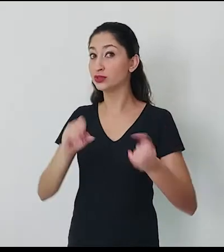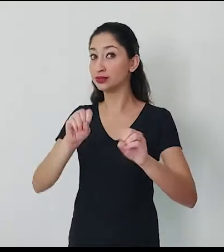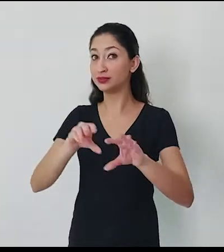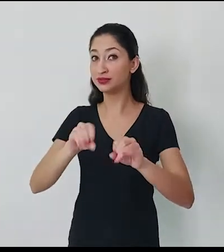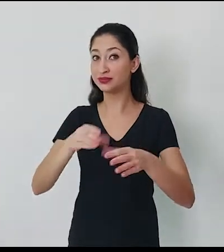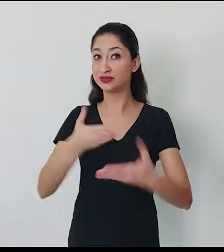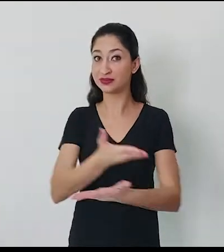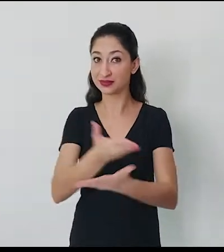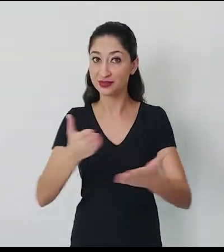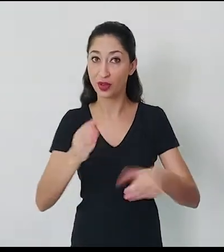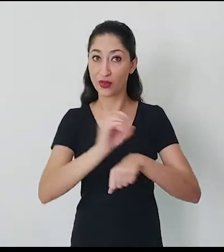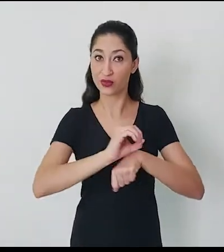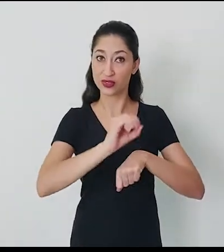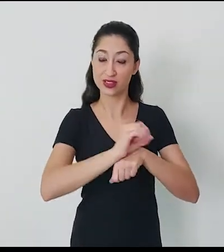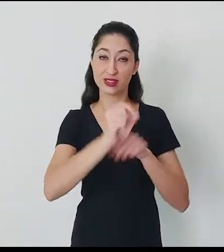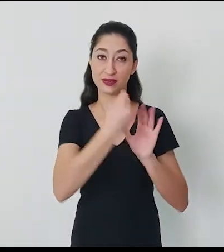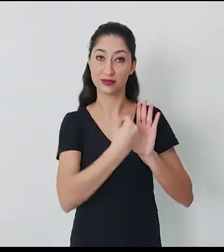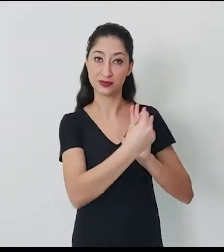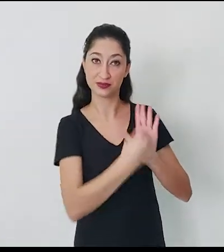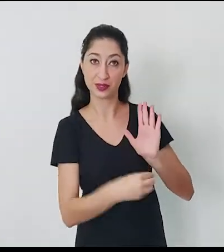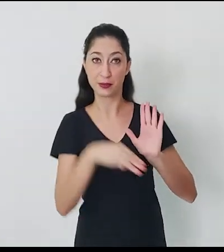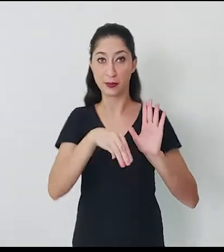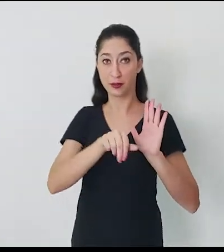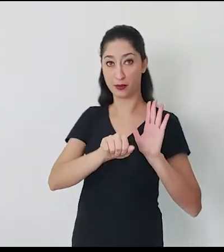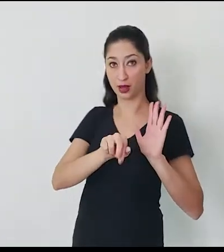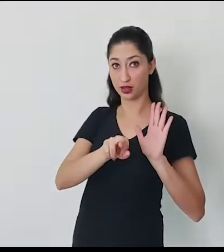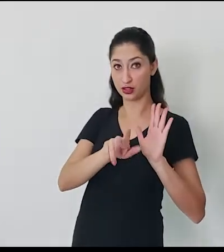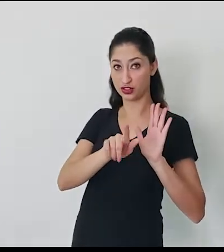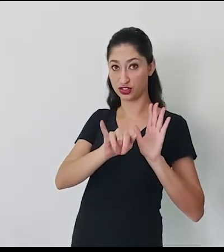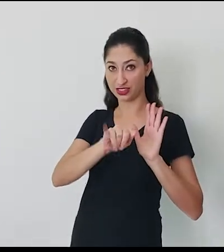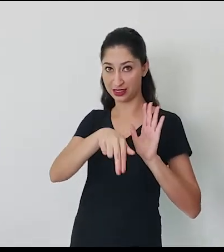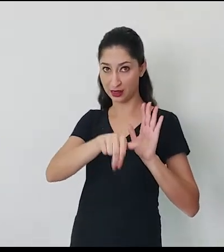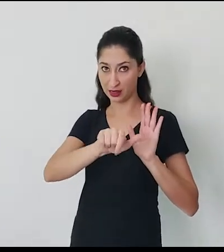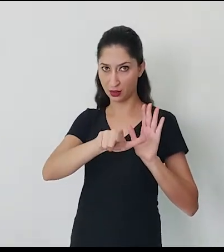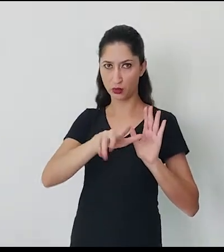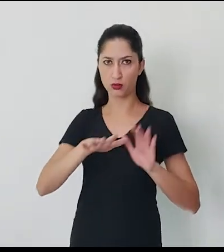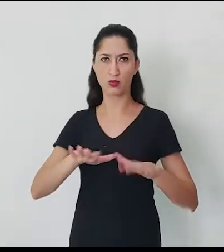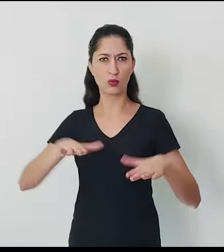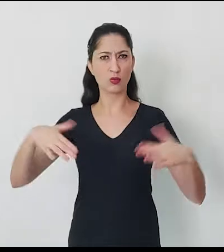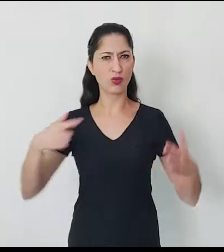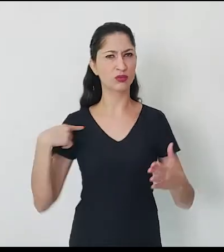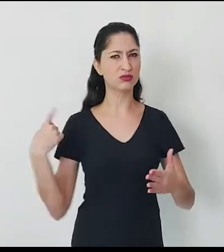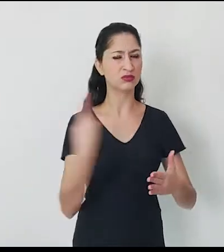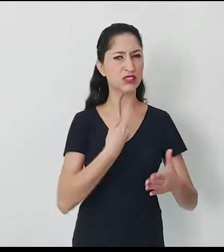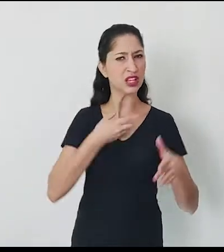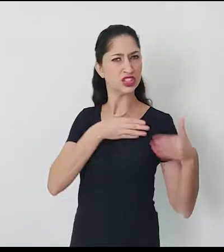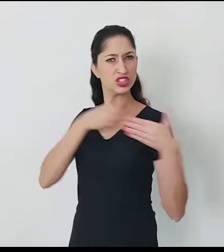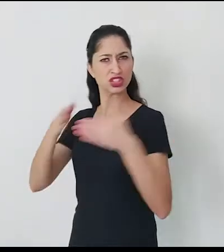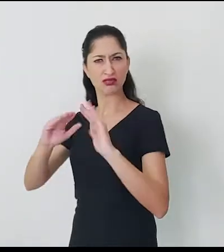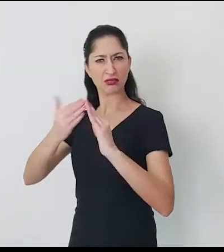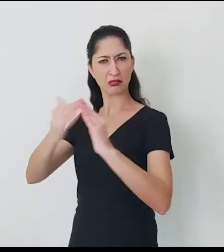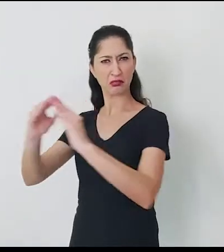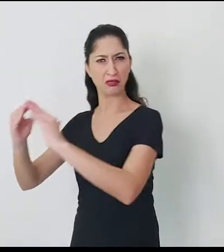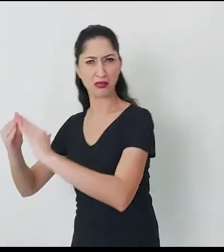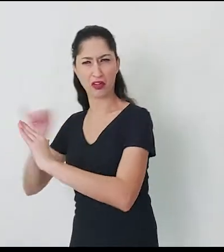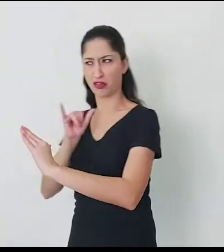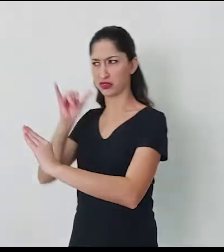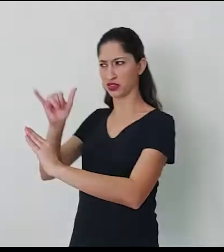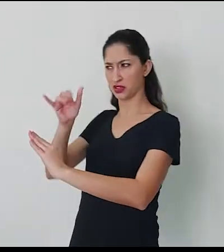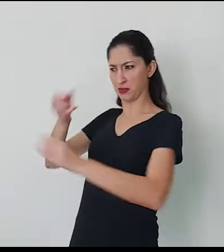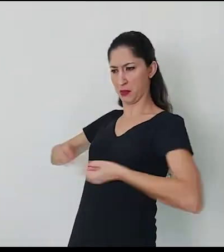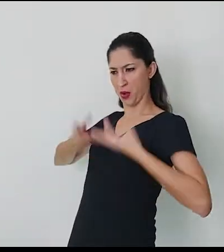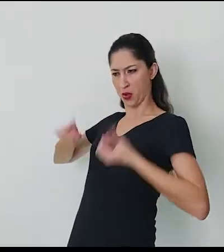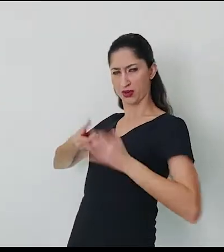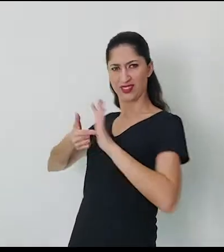para vocês a nossa oficina de escrita marginal. Quando a gente chega na periferia falando que vamos recitar uma poesia,